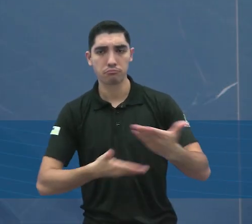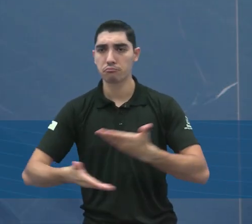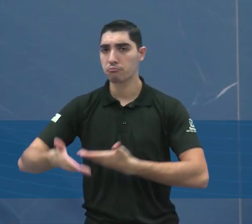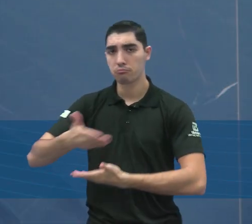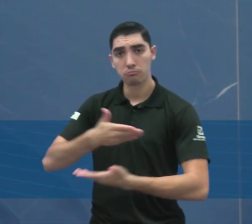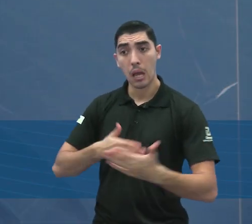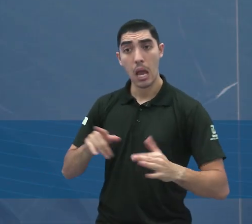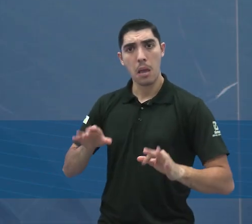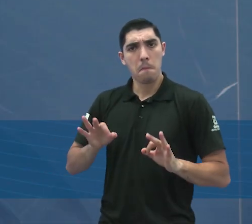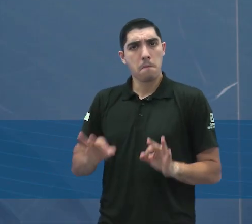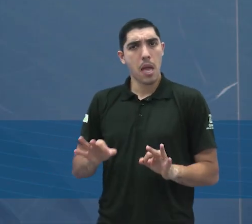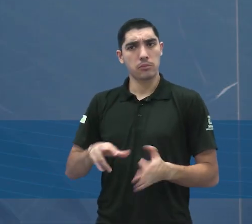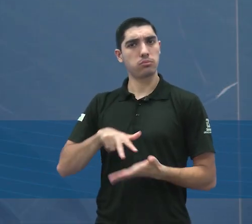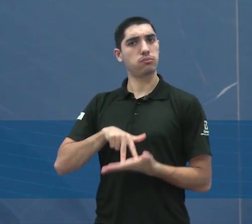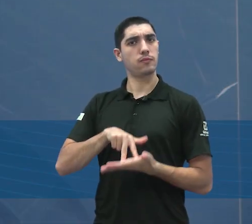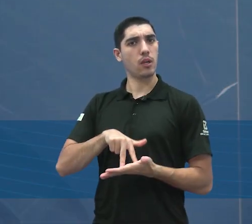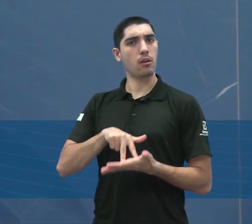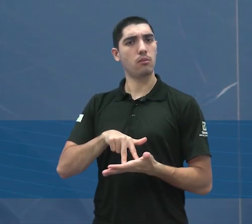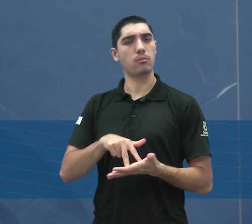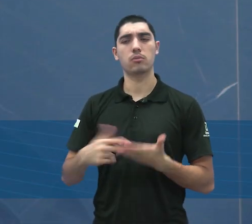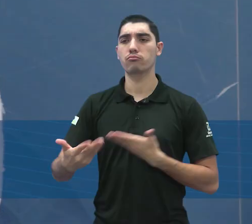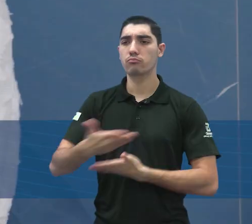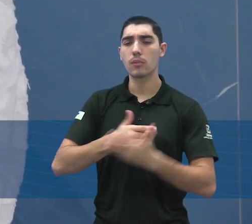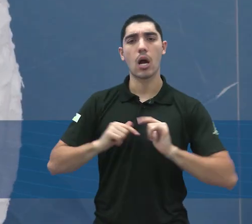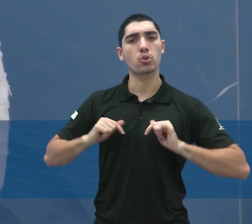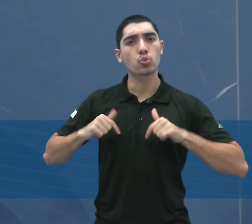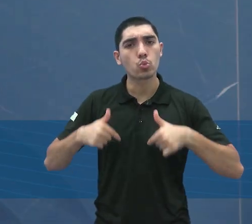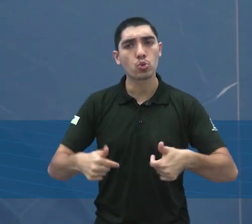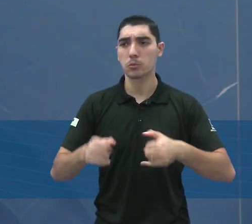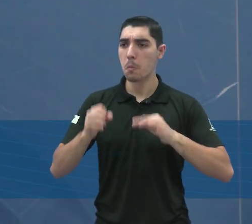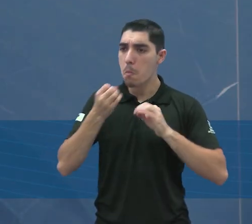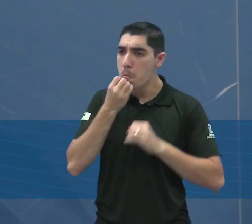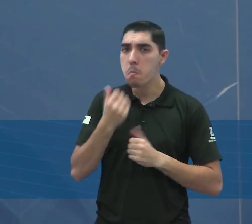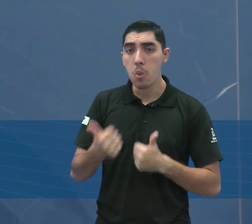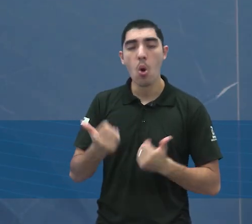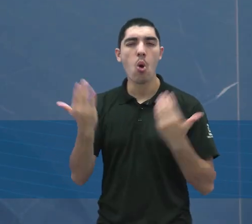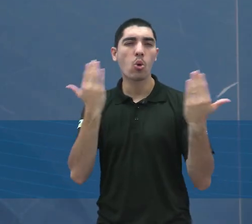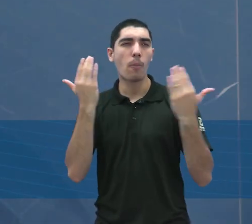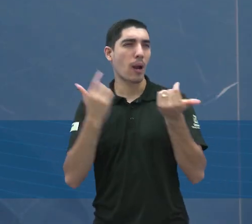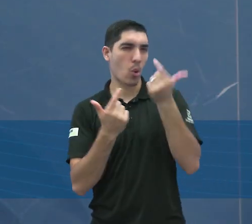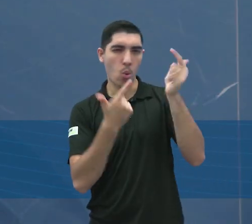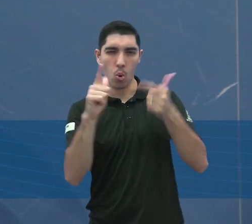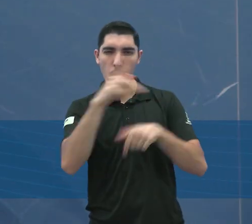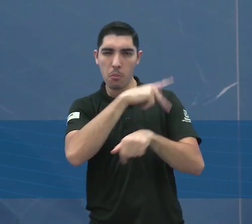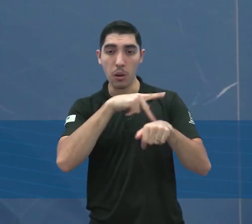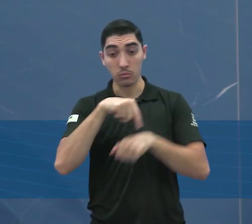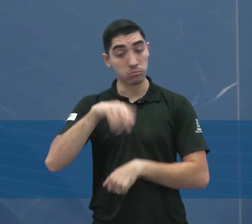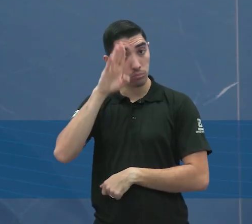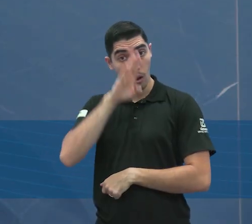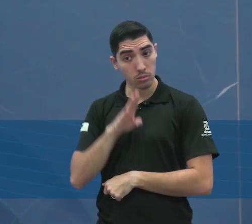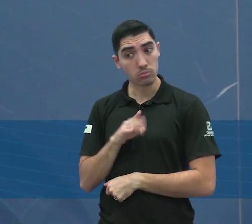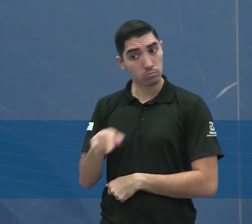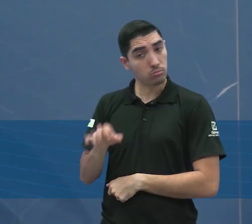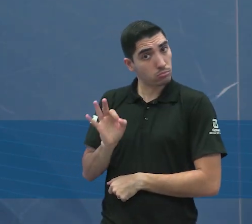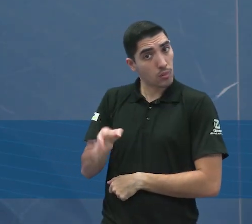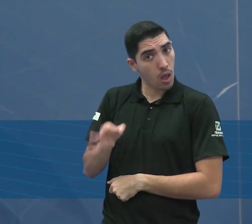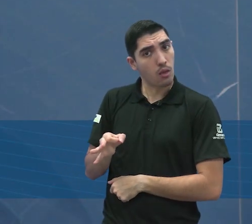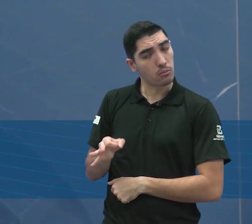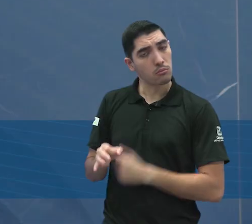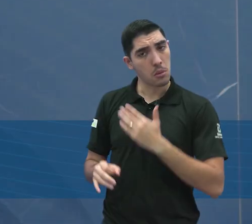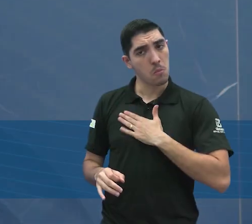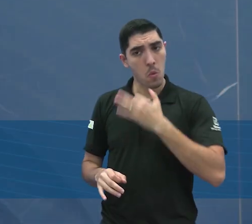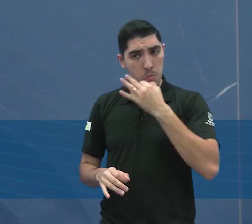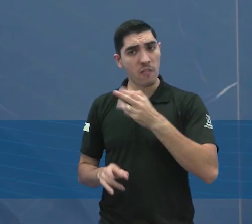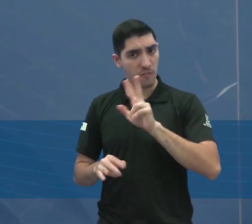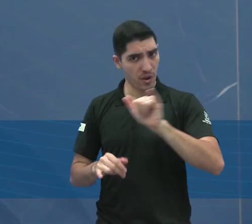bastante consolidada, dessa forma de agir em relação a outros povos, a outros países, tal. Eu acho que o Brasil tende